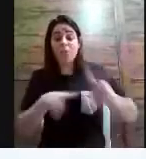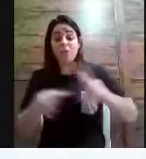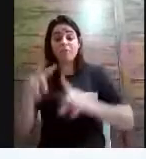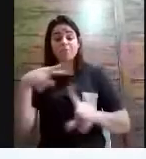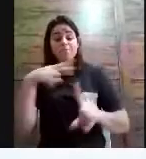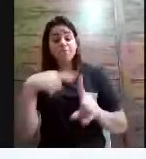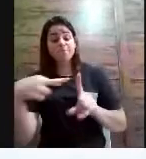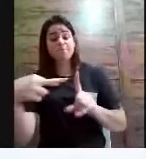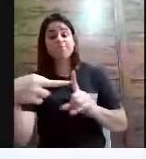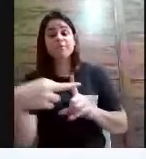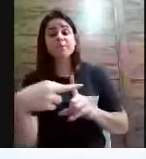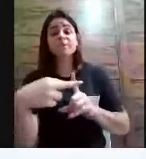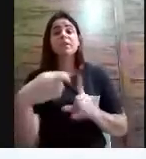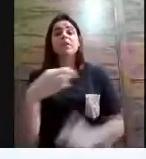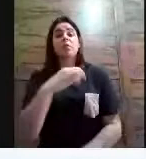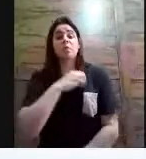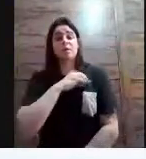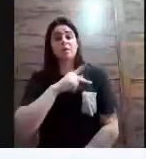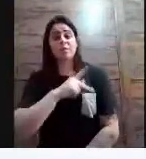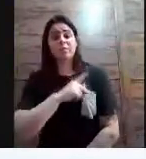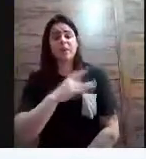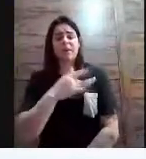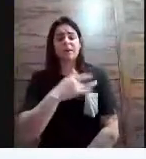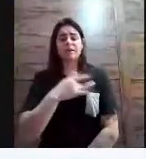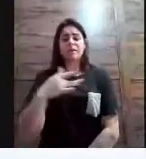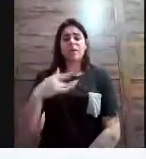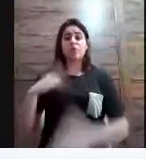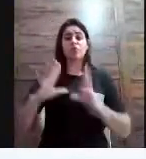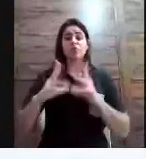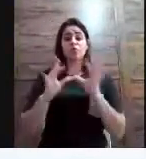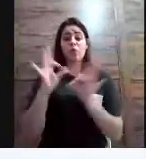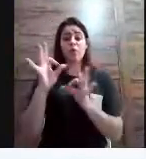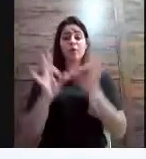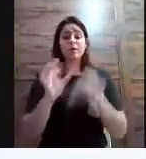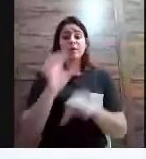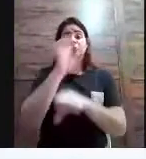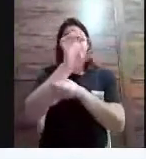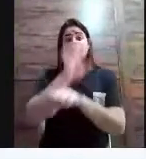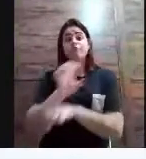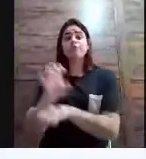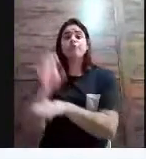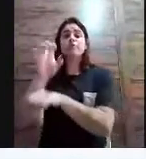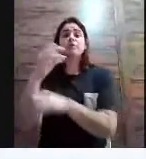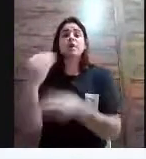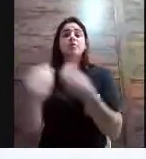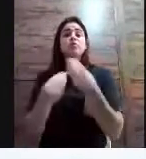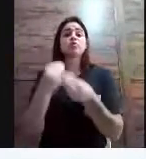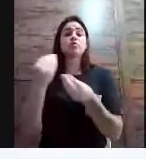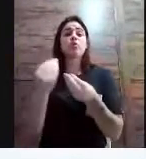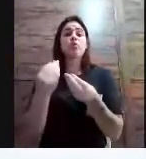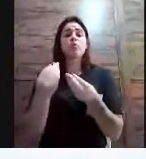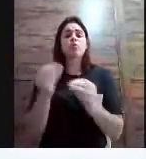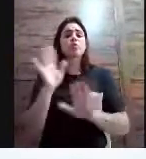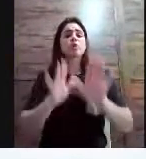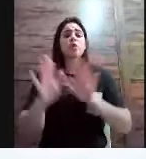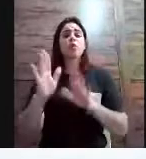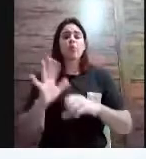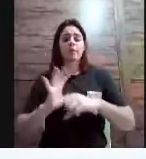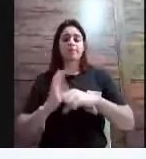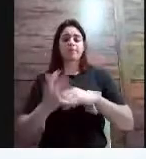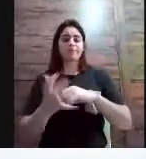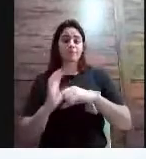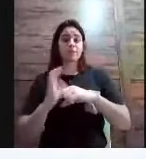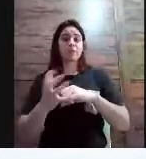Saúde, da Organização dos Estados também, como é que a senhora vê essa forma do Brasil enfrentar essa doença agora,